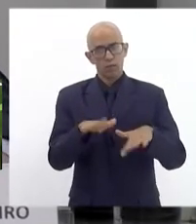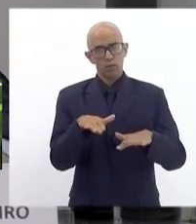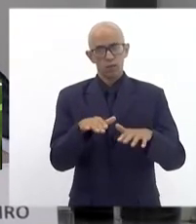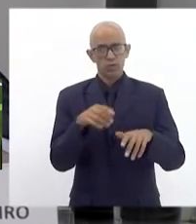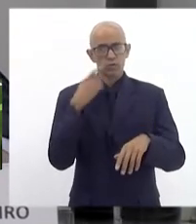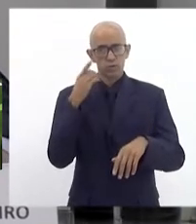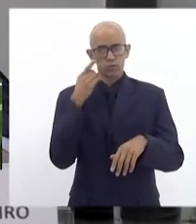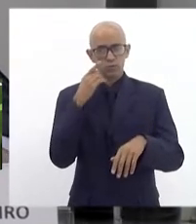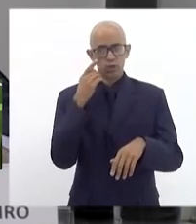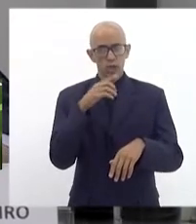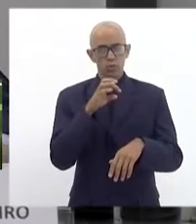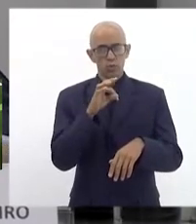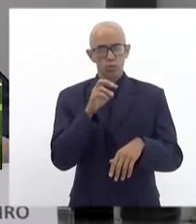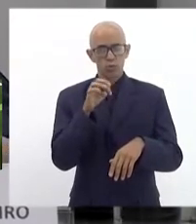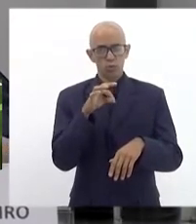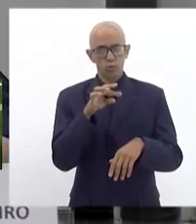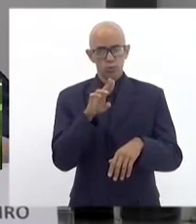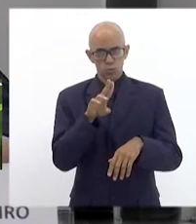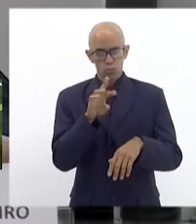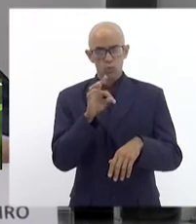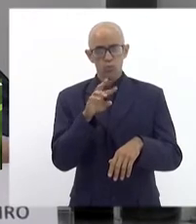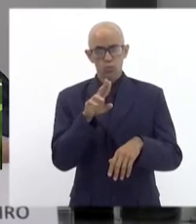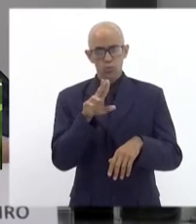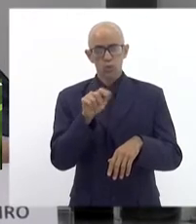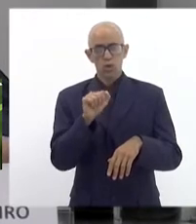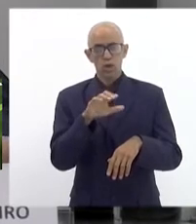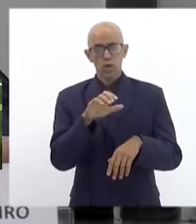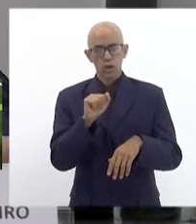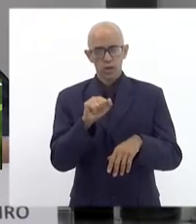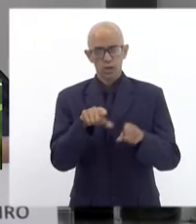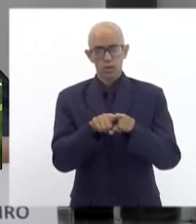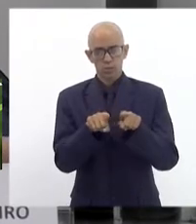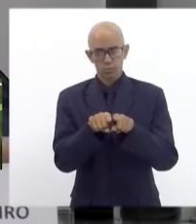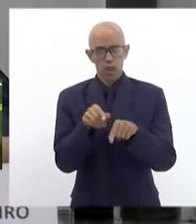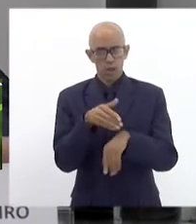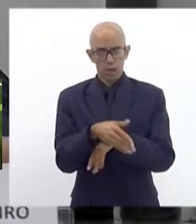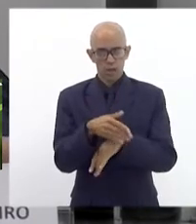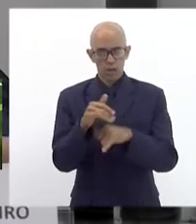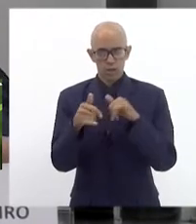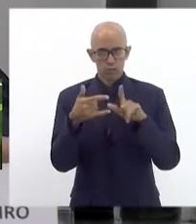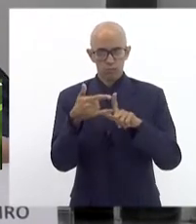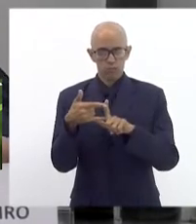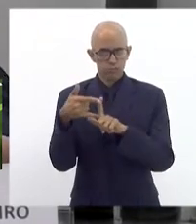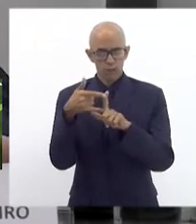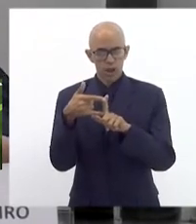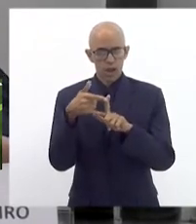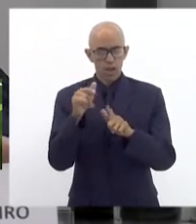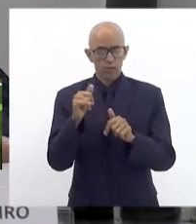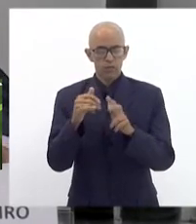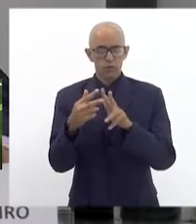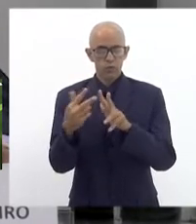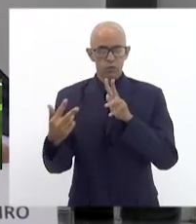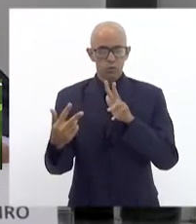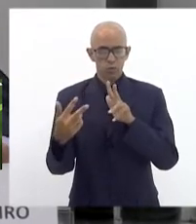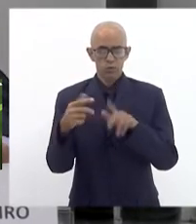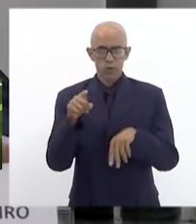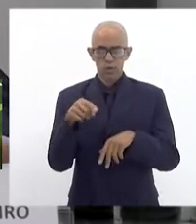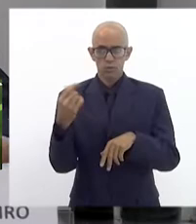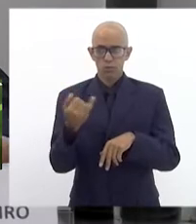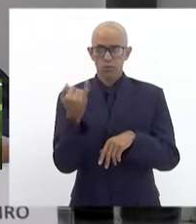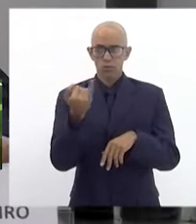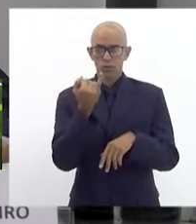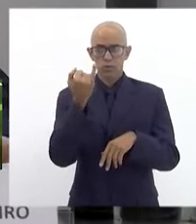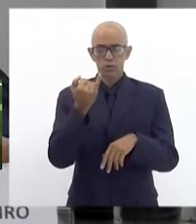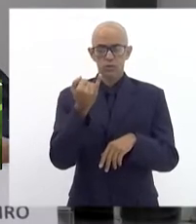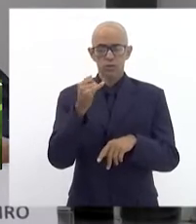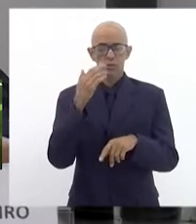quando ele estiver conosco na sala, também fará uma saudação. E eu quero deixar muito claro, e é importante dar esse crédito, que essa é uma